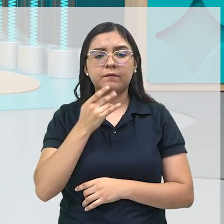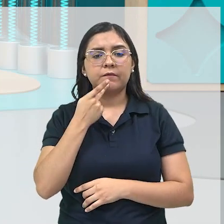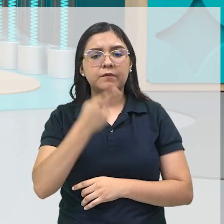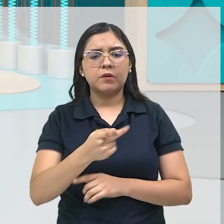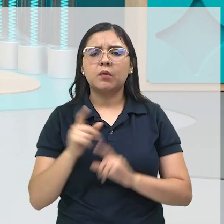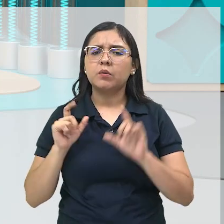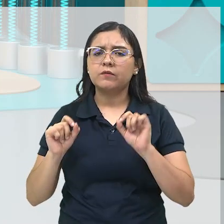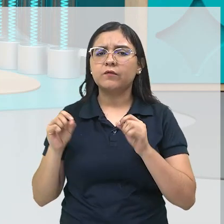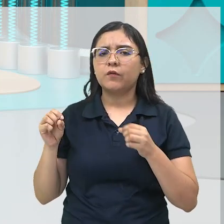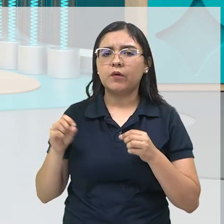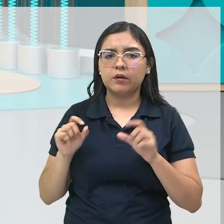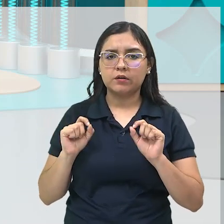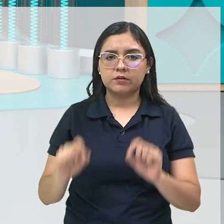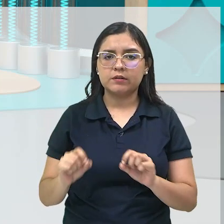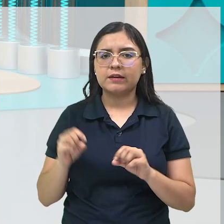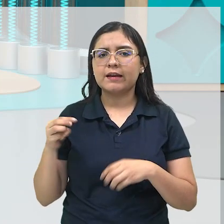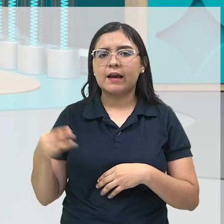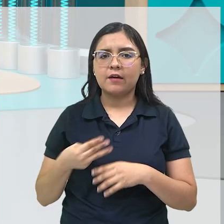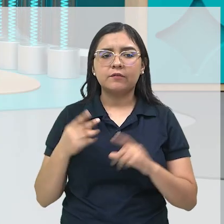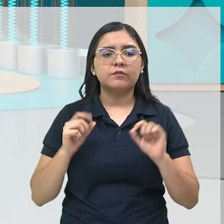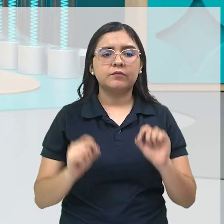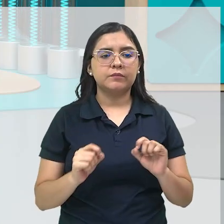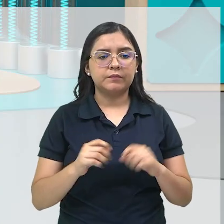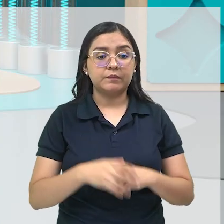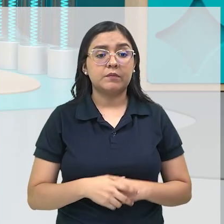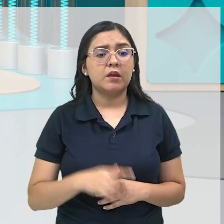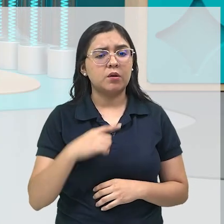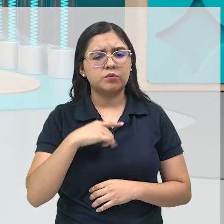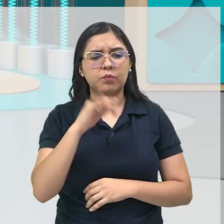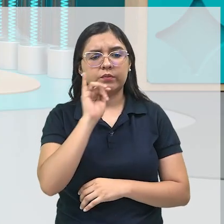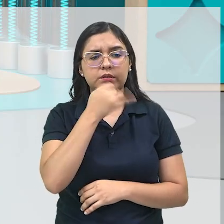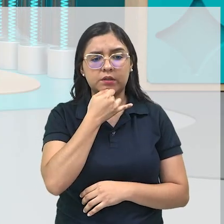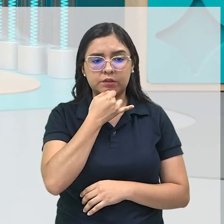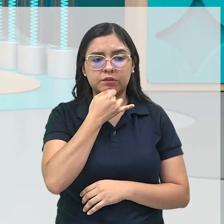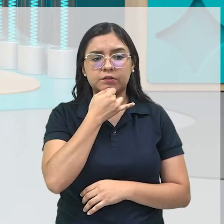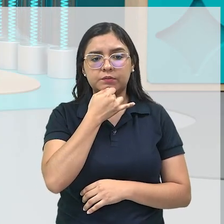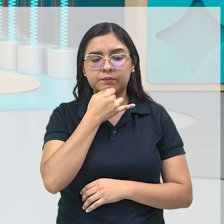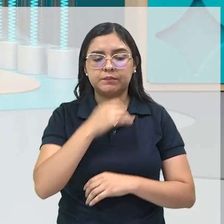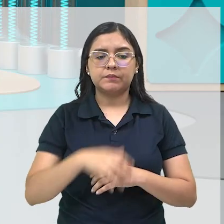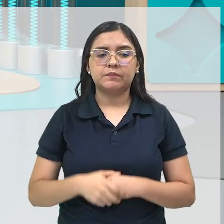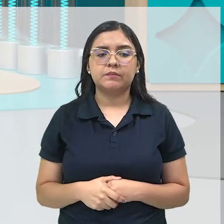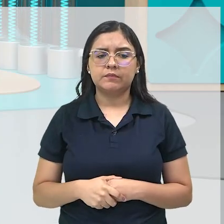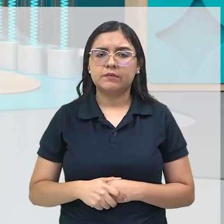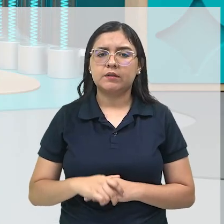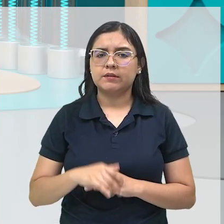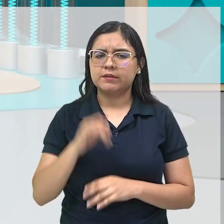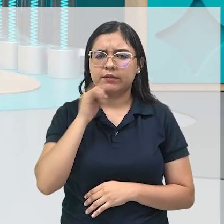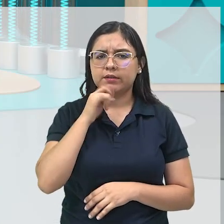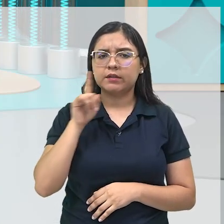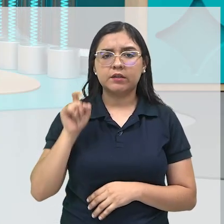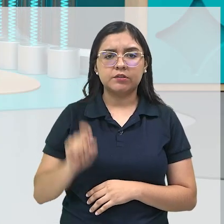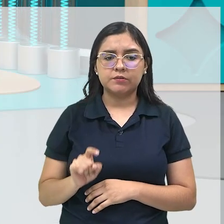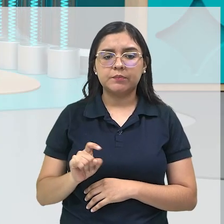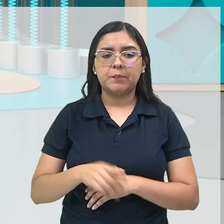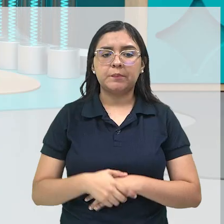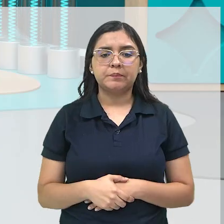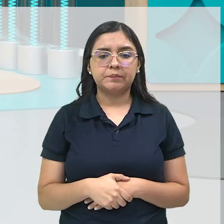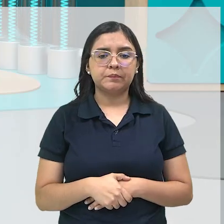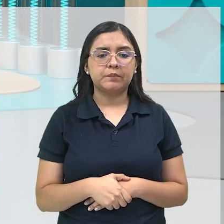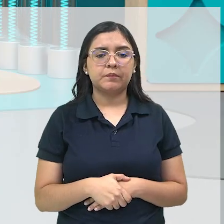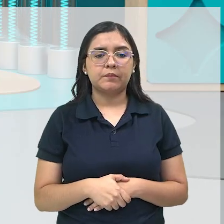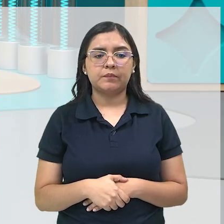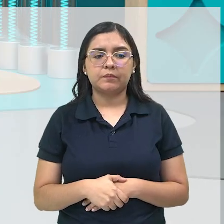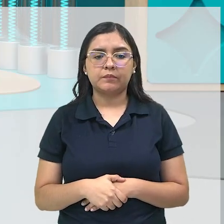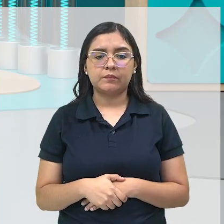foi, garfo?" E o garfo: "Estou triste." E a colher: "Triste?"